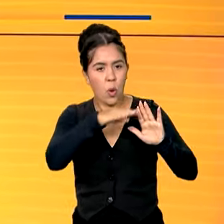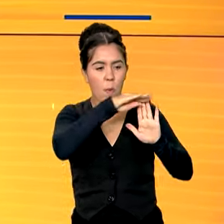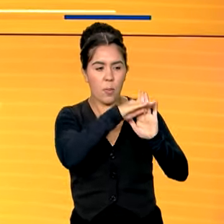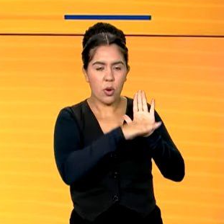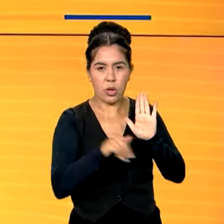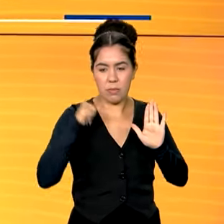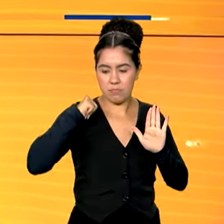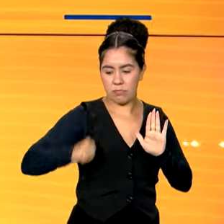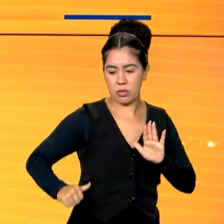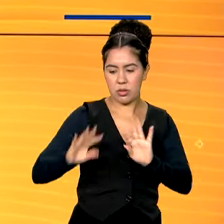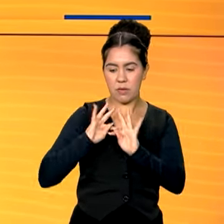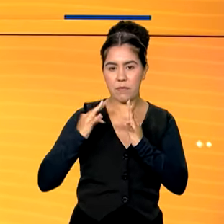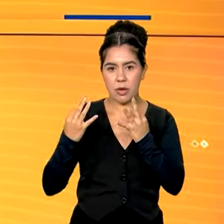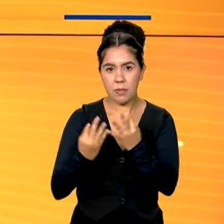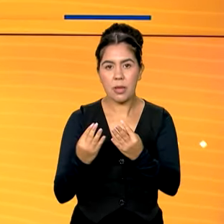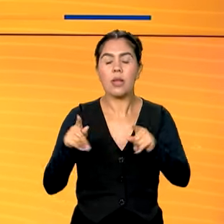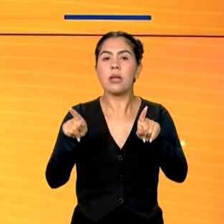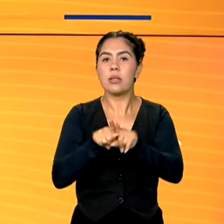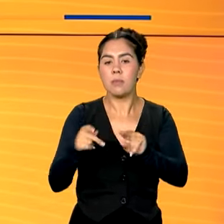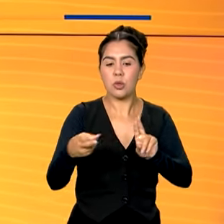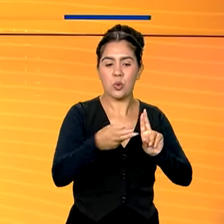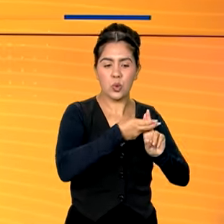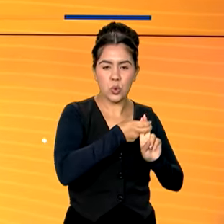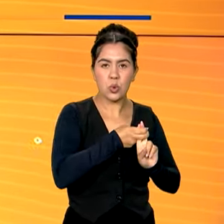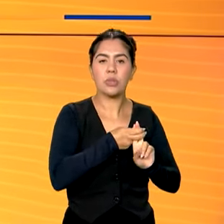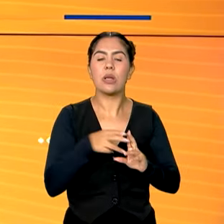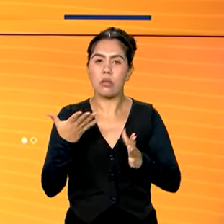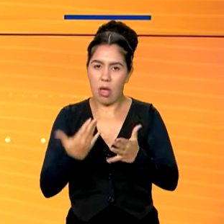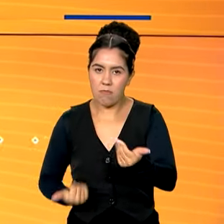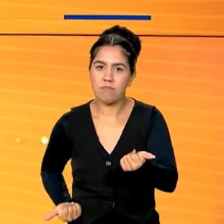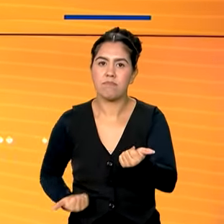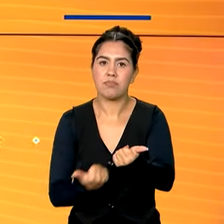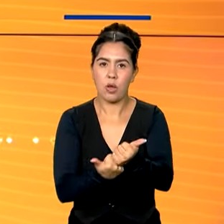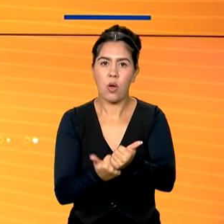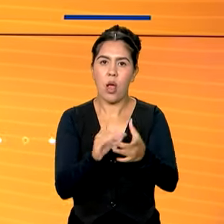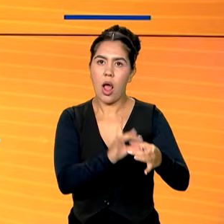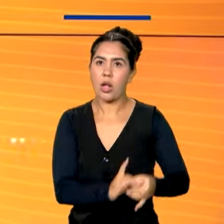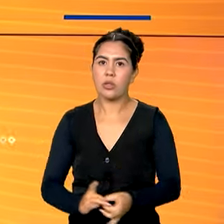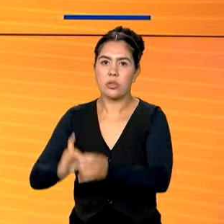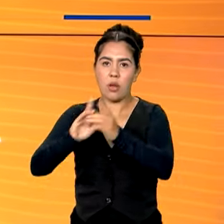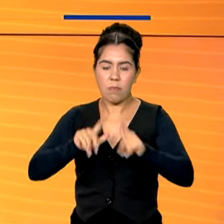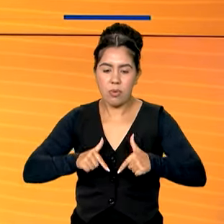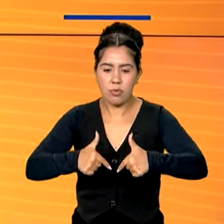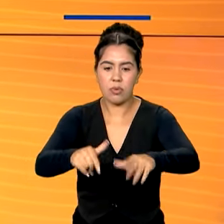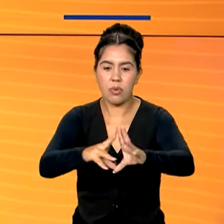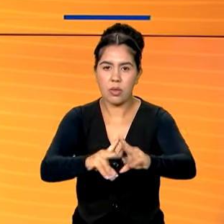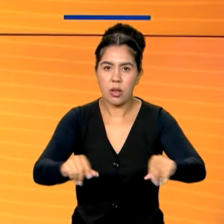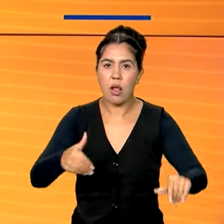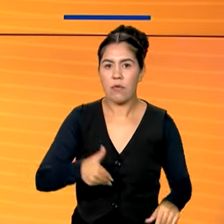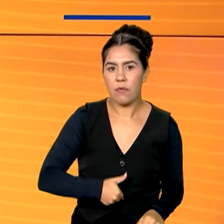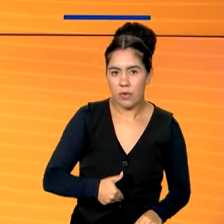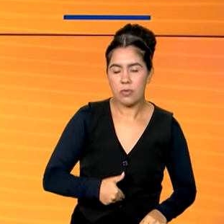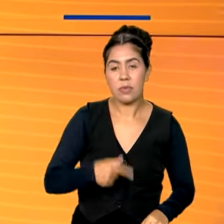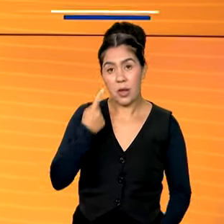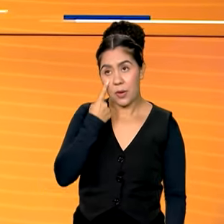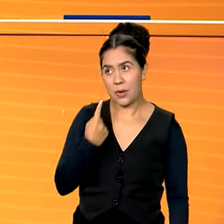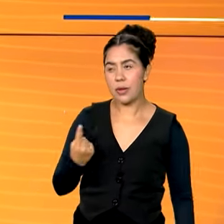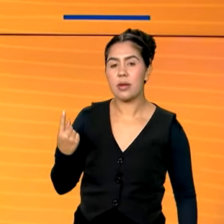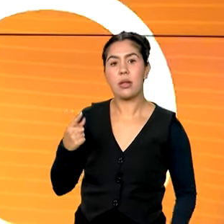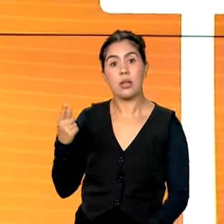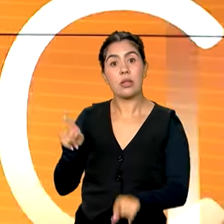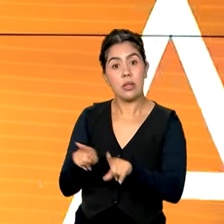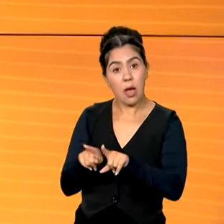novo PAC e o SUS e declarou apoio à Aliança Global contra a Fome durante a presidência do Brasil no G20. Os